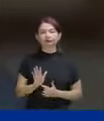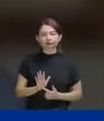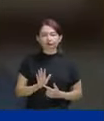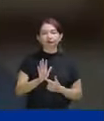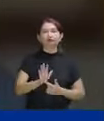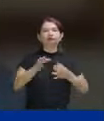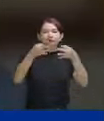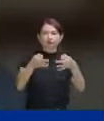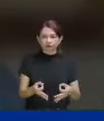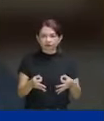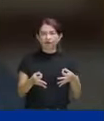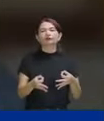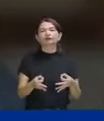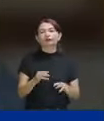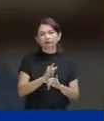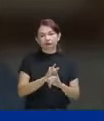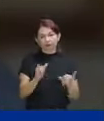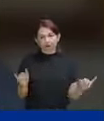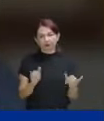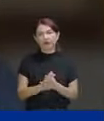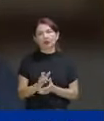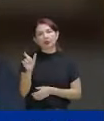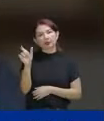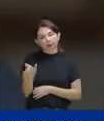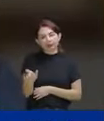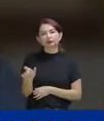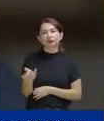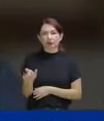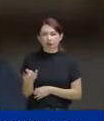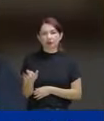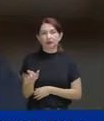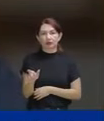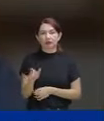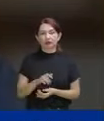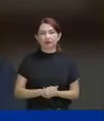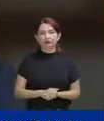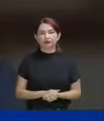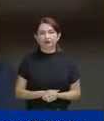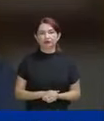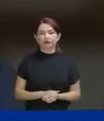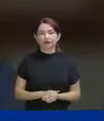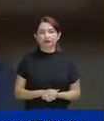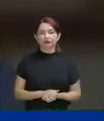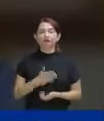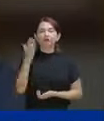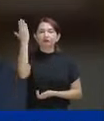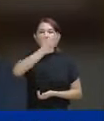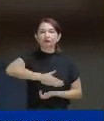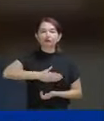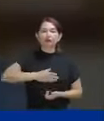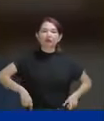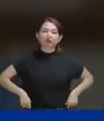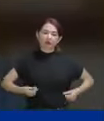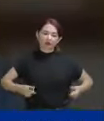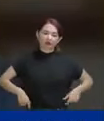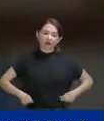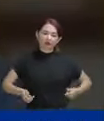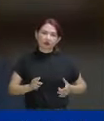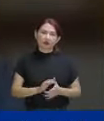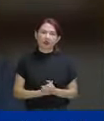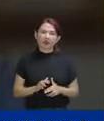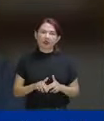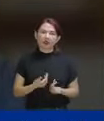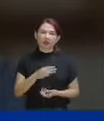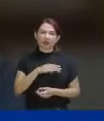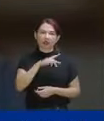taxativa, ao afirmar que o prestador de contas ele procedeu à devida e à suficiente comprovação dos gastos que foram questionados pelo